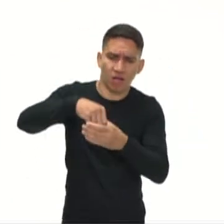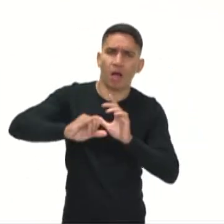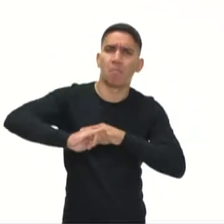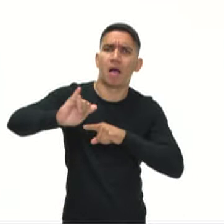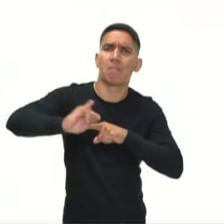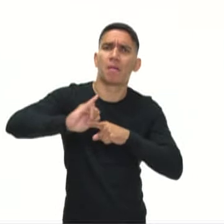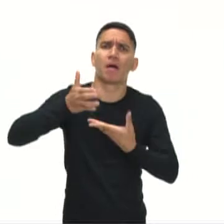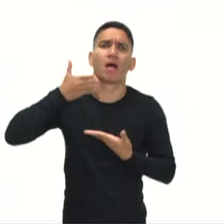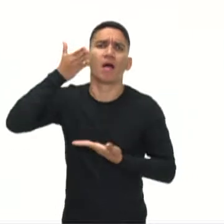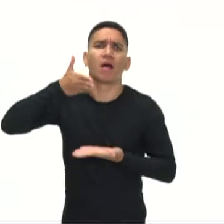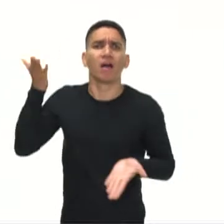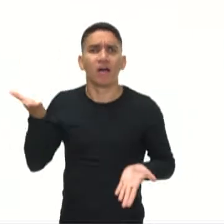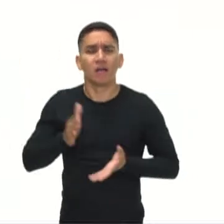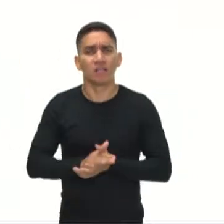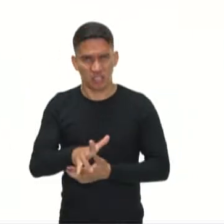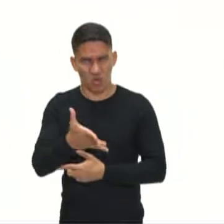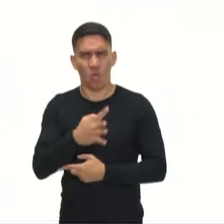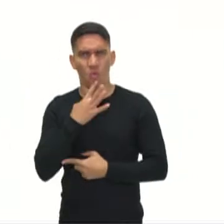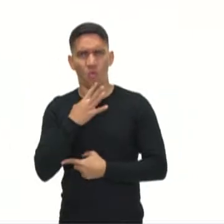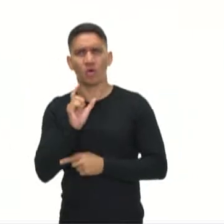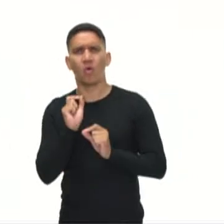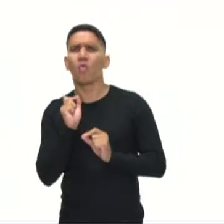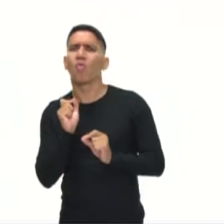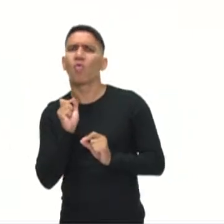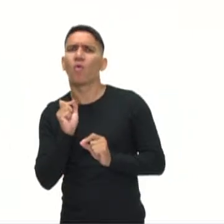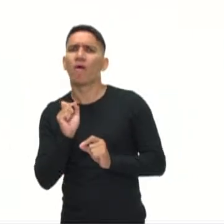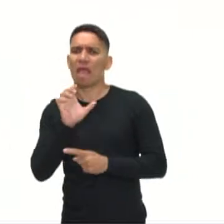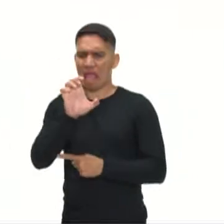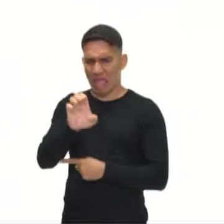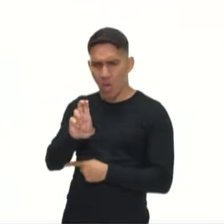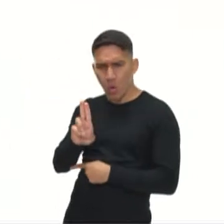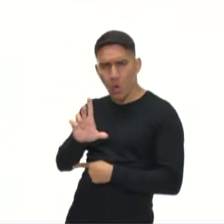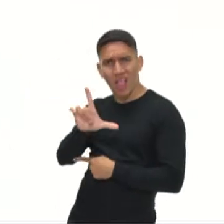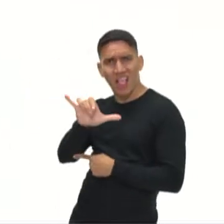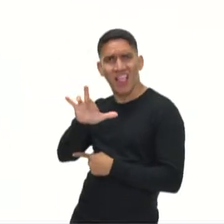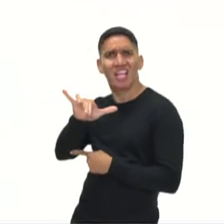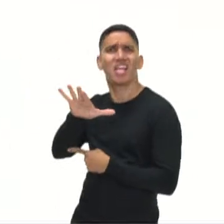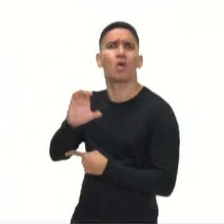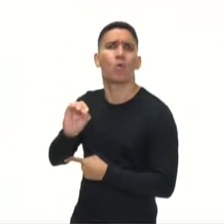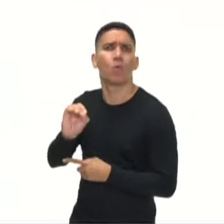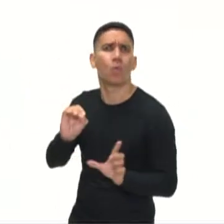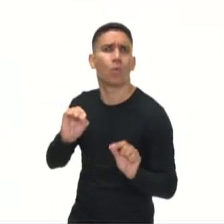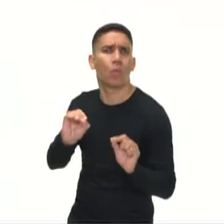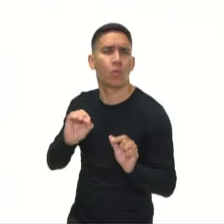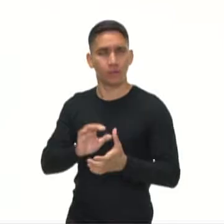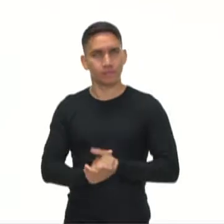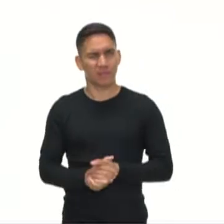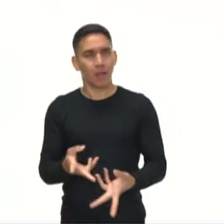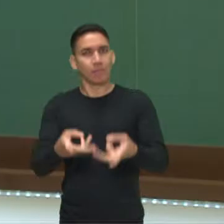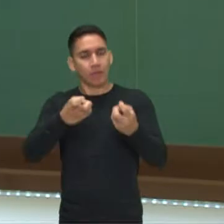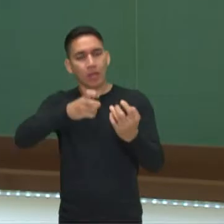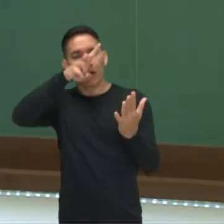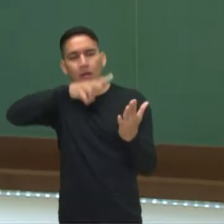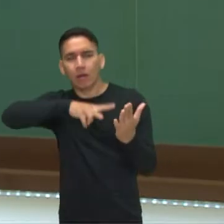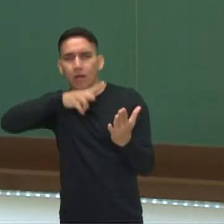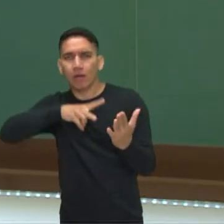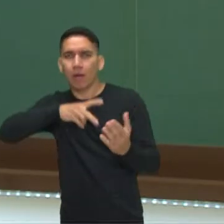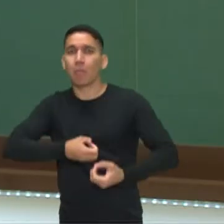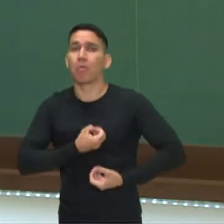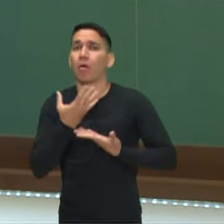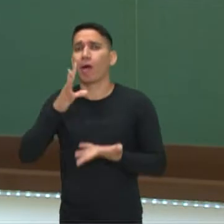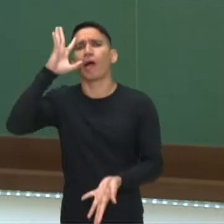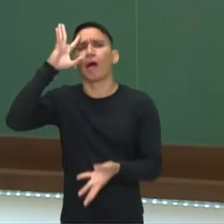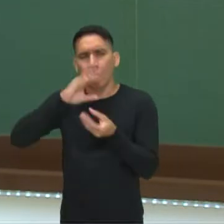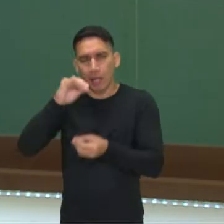ouviu falar em eu lírico? Vamos ler um poema para aprender um pouco mais sobre este assunto.